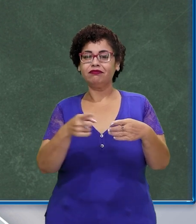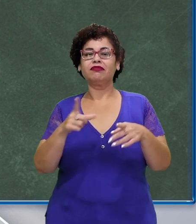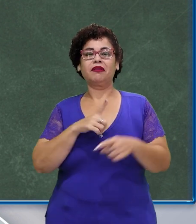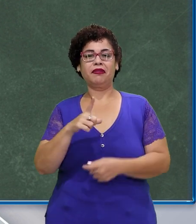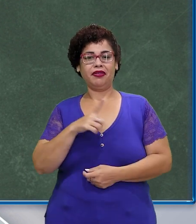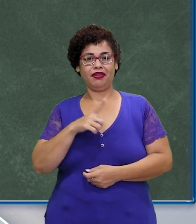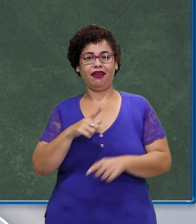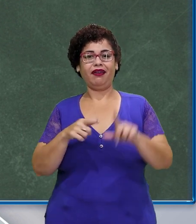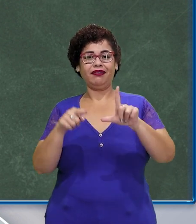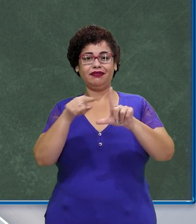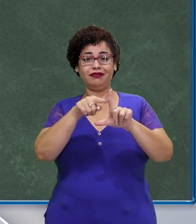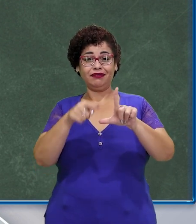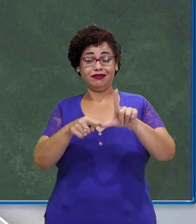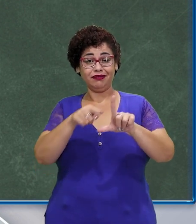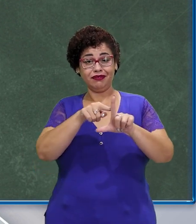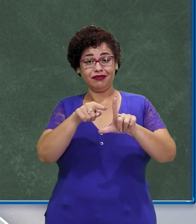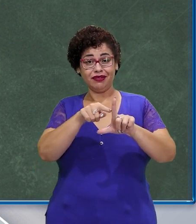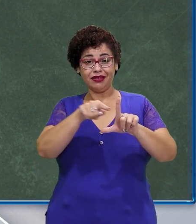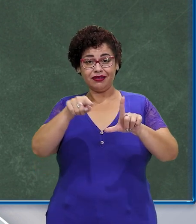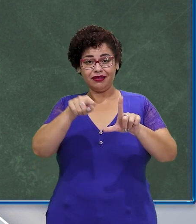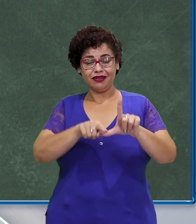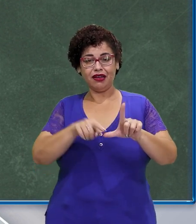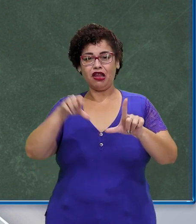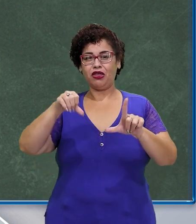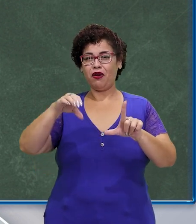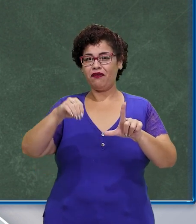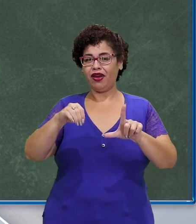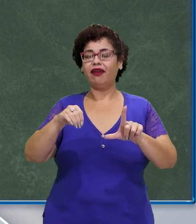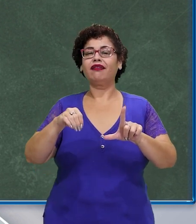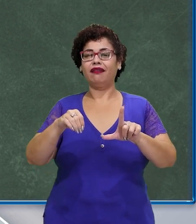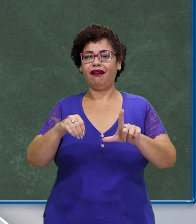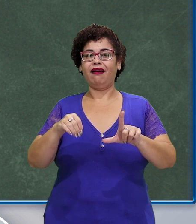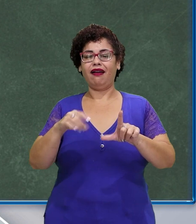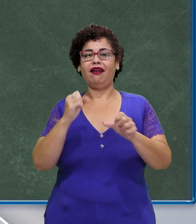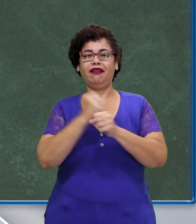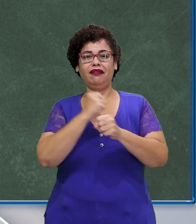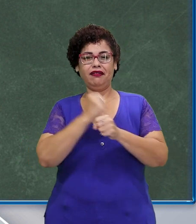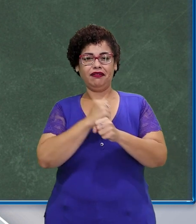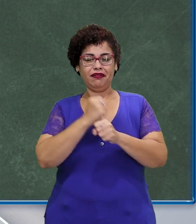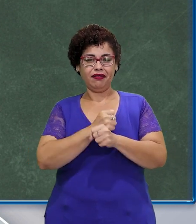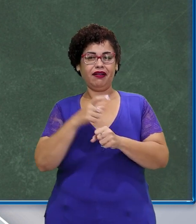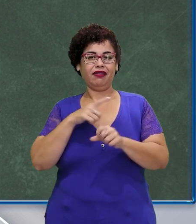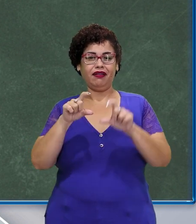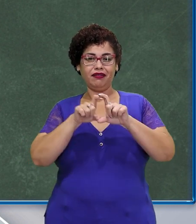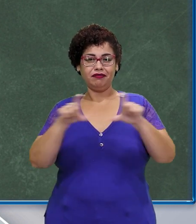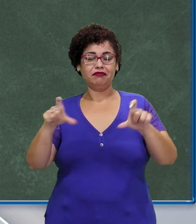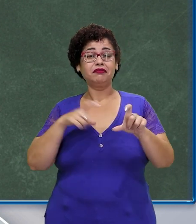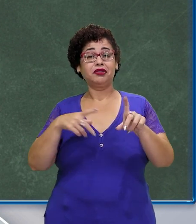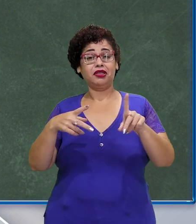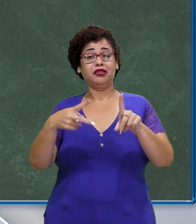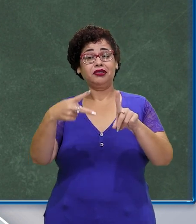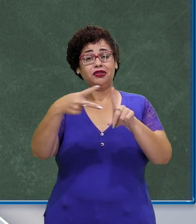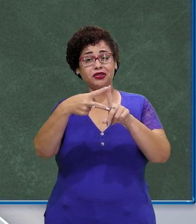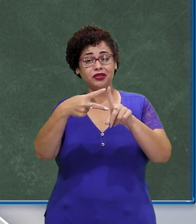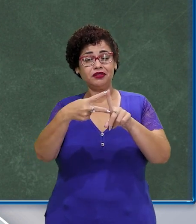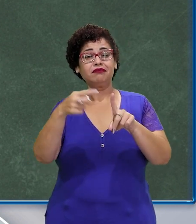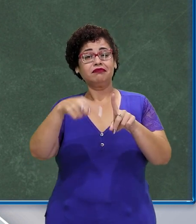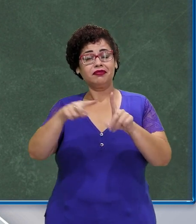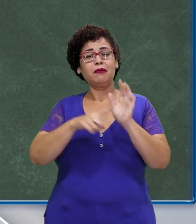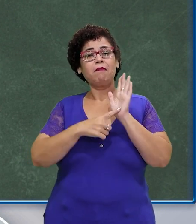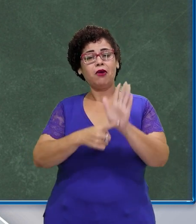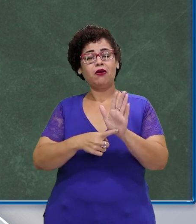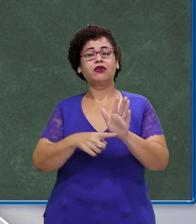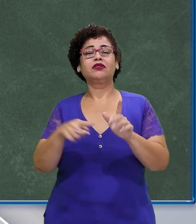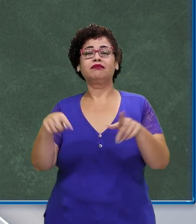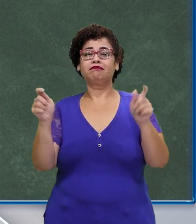90 graus com essa daqui. E essa estrutura metálica aqui, ó, tem uns 90 graus aqui, ó, nesse encontro,